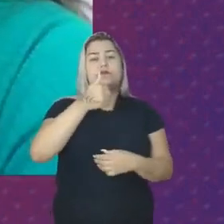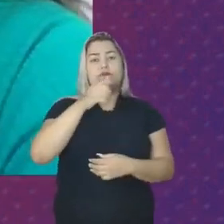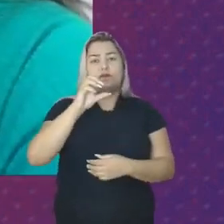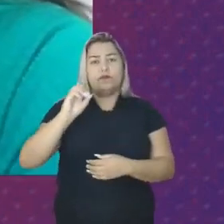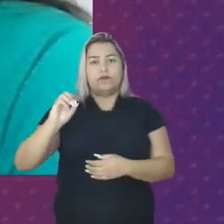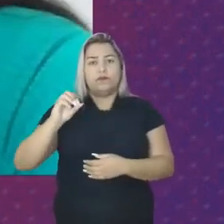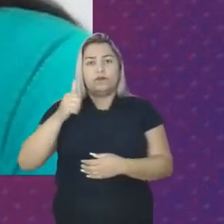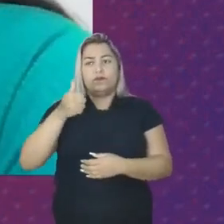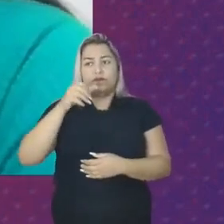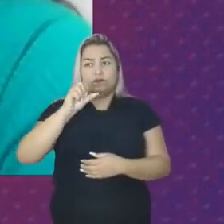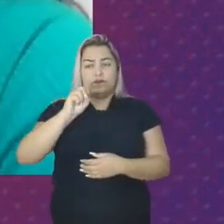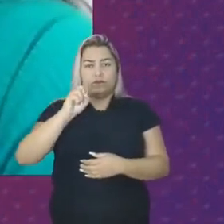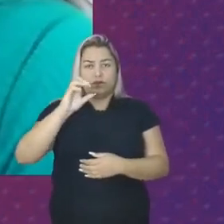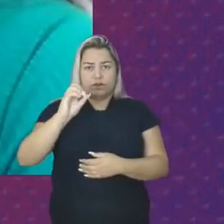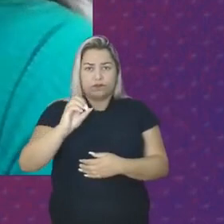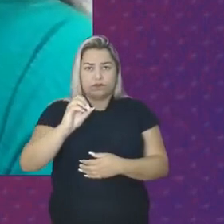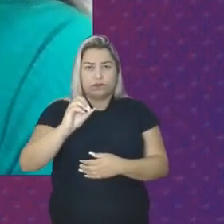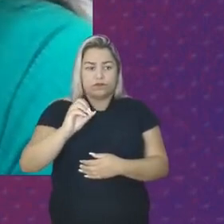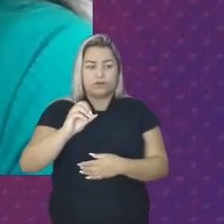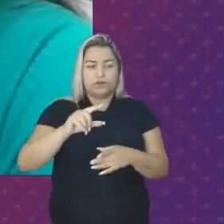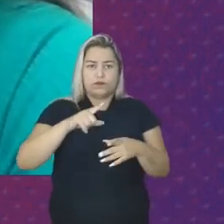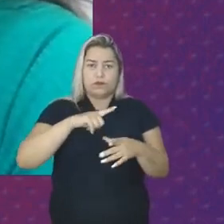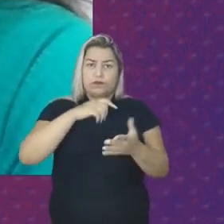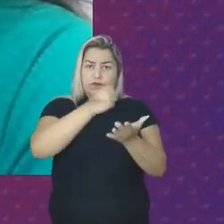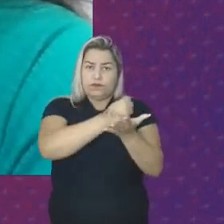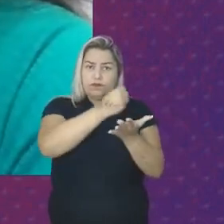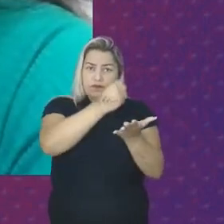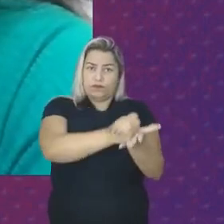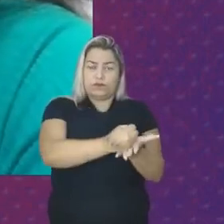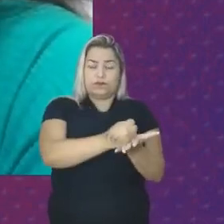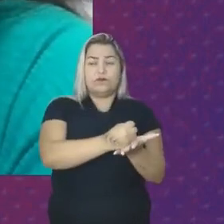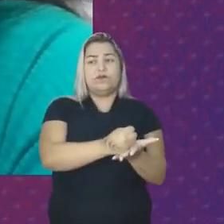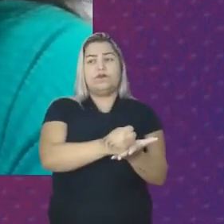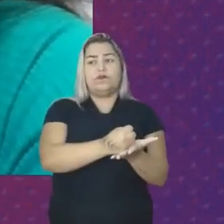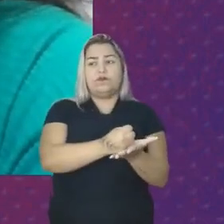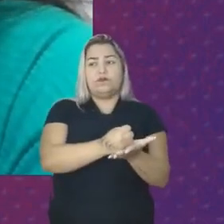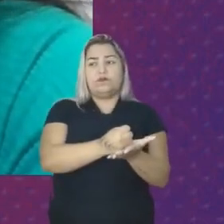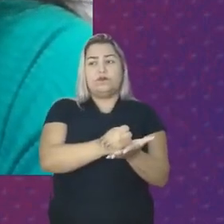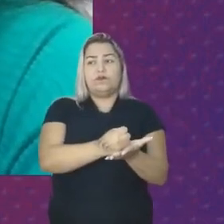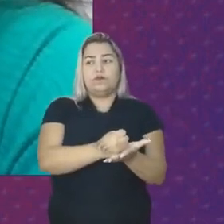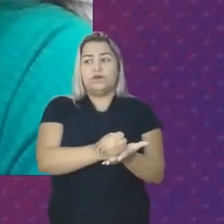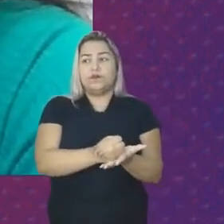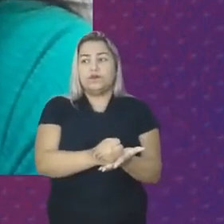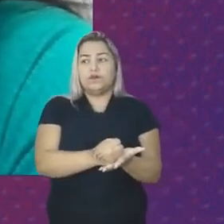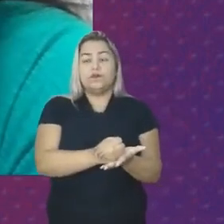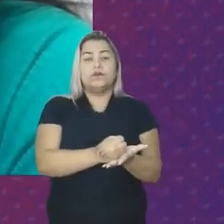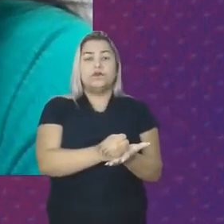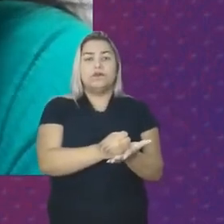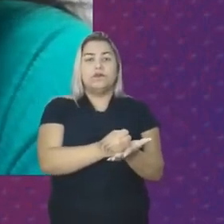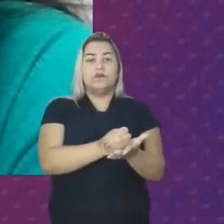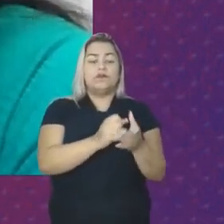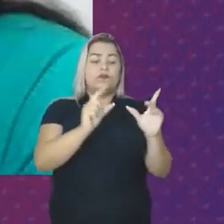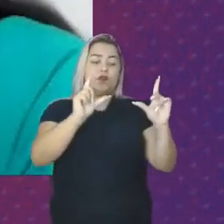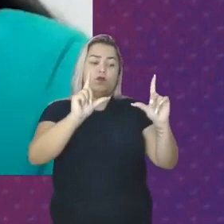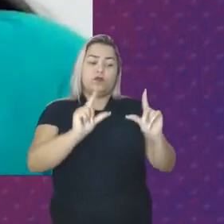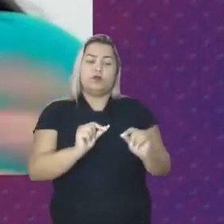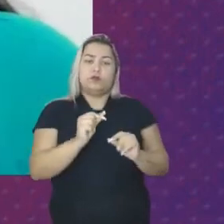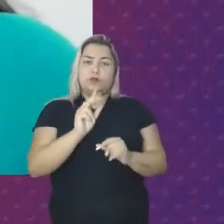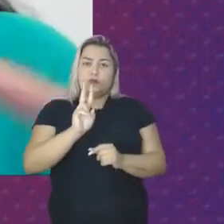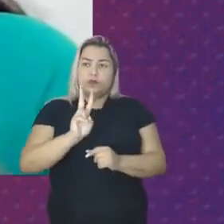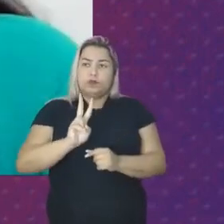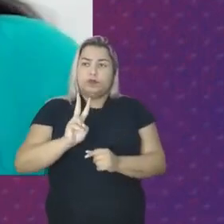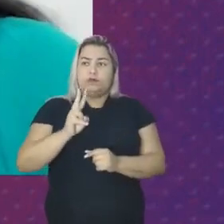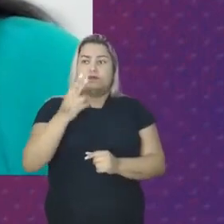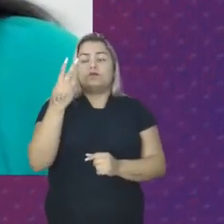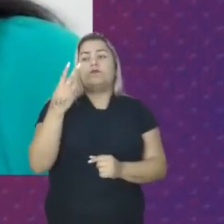e Ligue 180. Então, é feito um contrato, onde esse contrato ele foi centrado na redução de custos